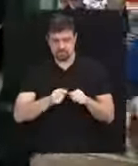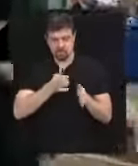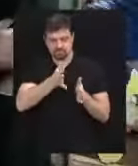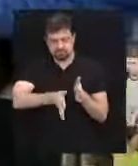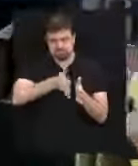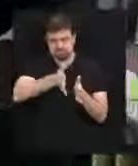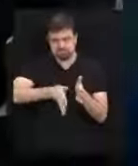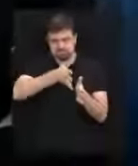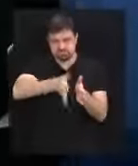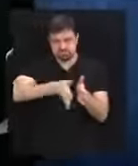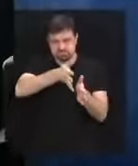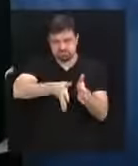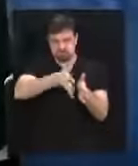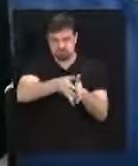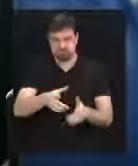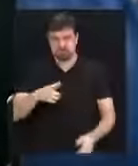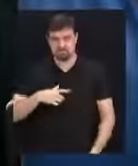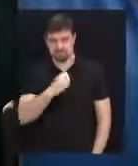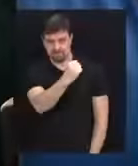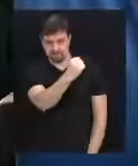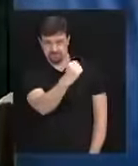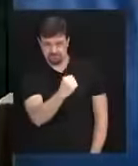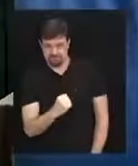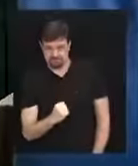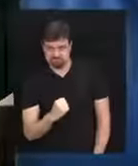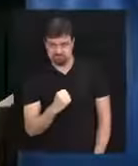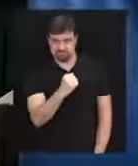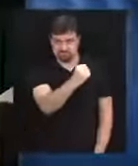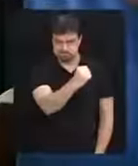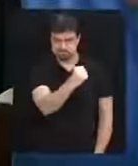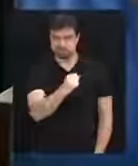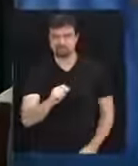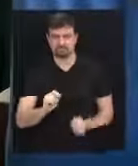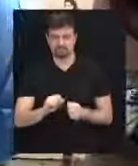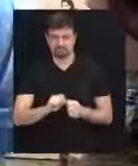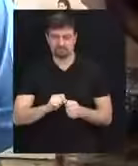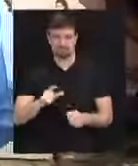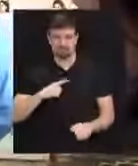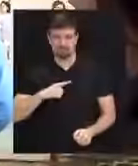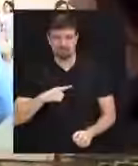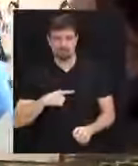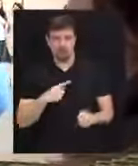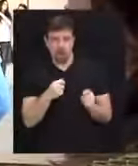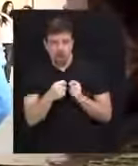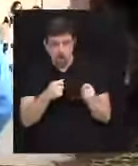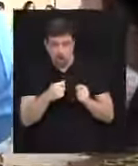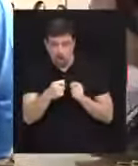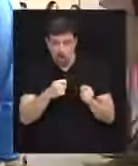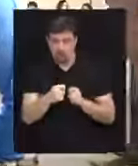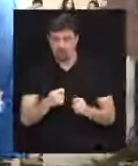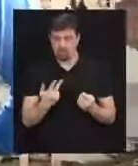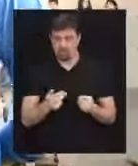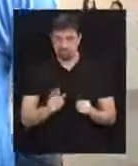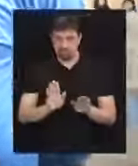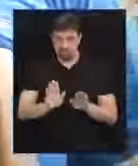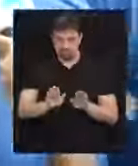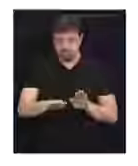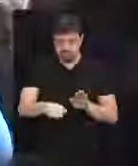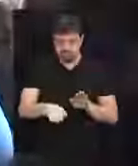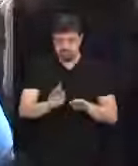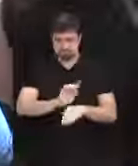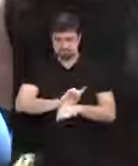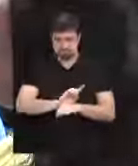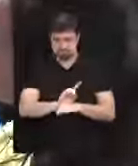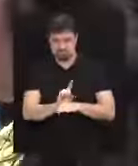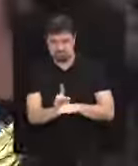né? Essa alavanca aqui é tipo uma alavanca de marcha. Isso aqui você joga para frente e para trás. Aqui é um regulador, é tipo um acelerador.